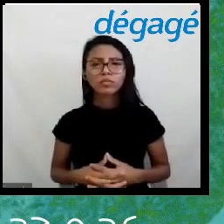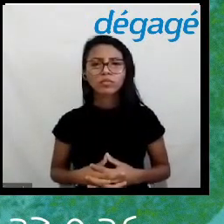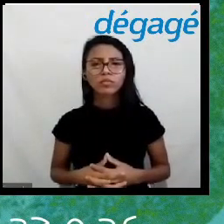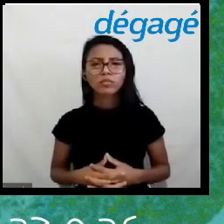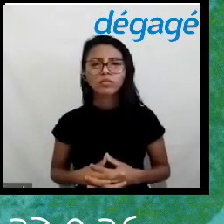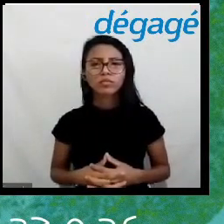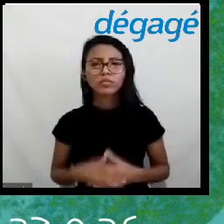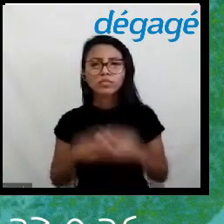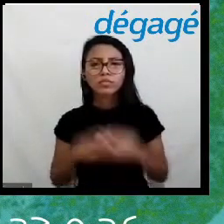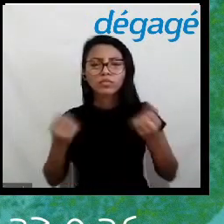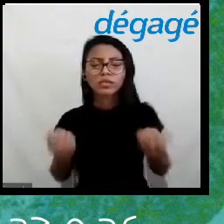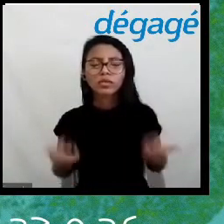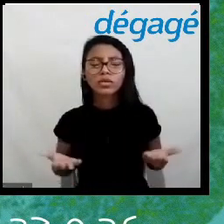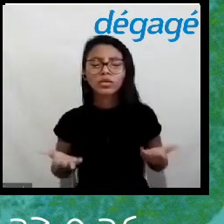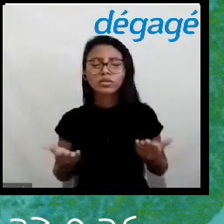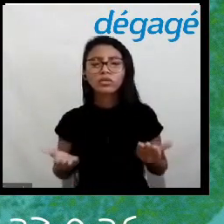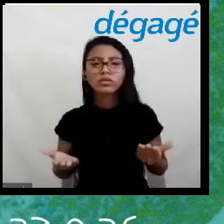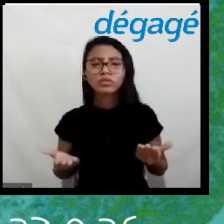medir